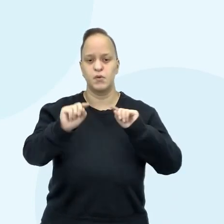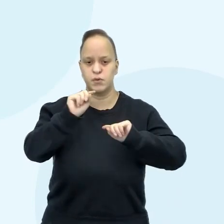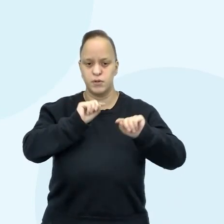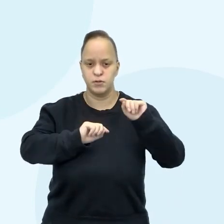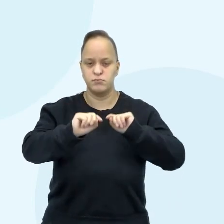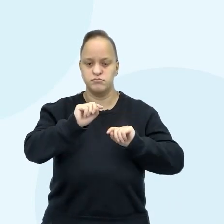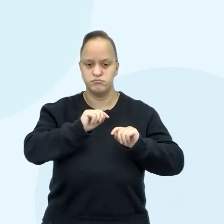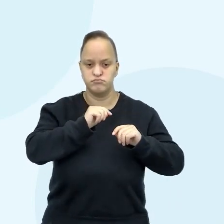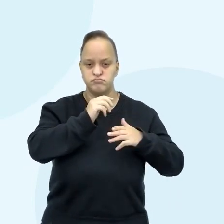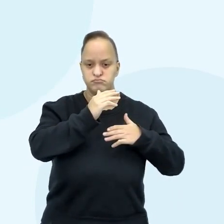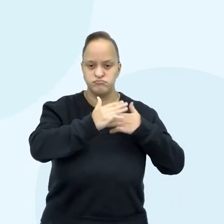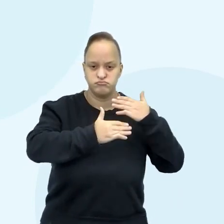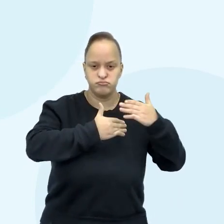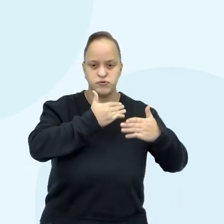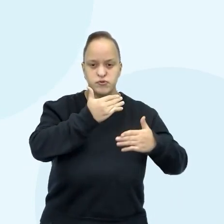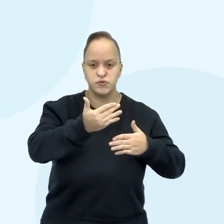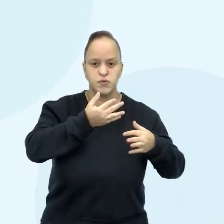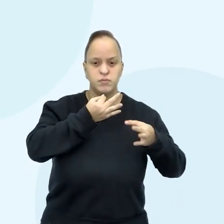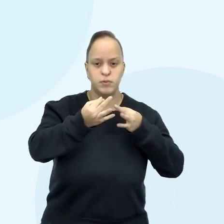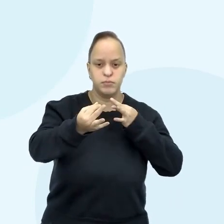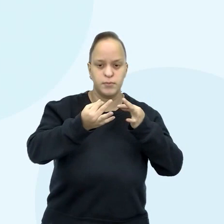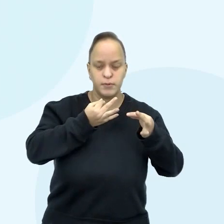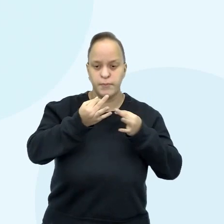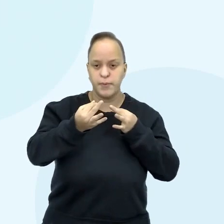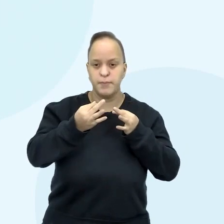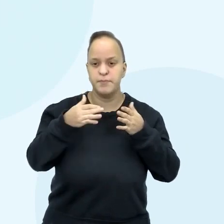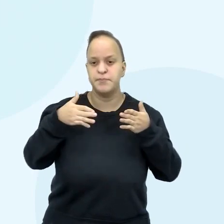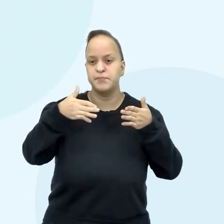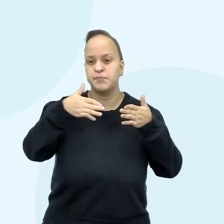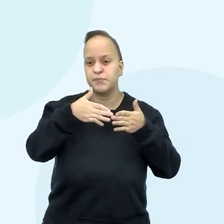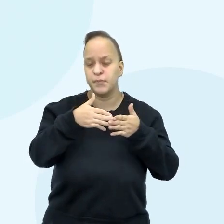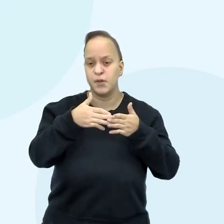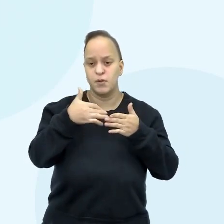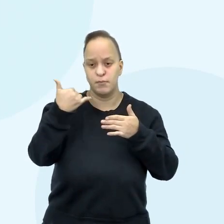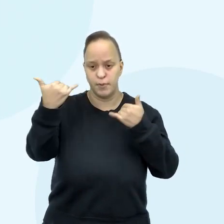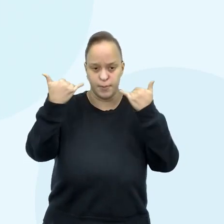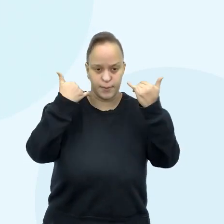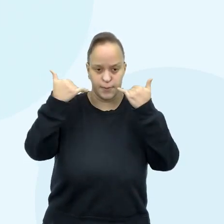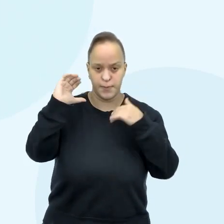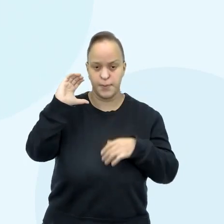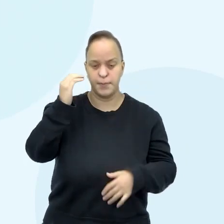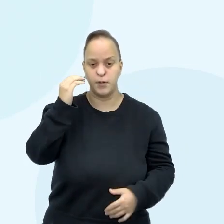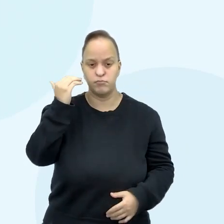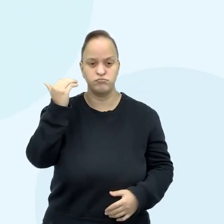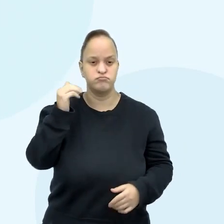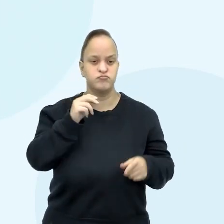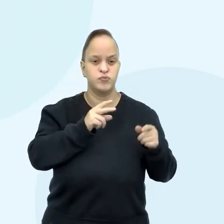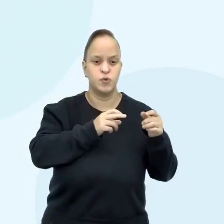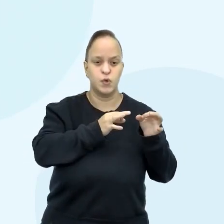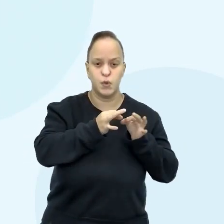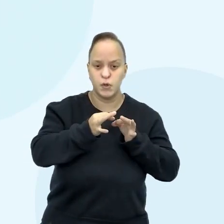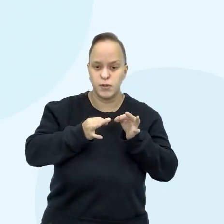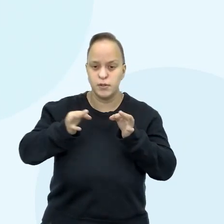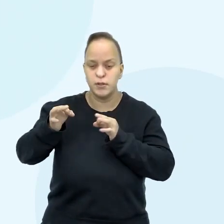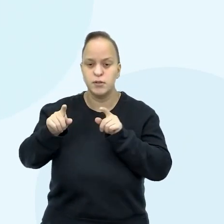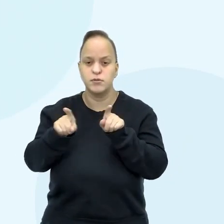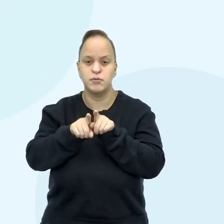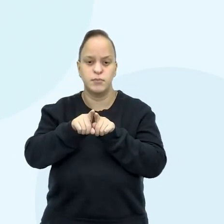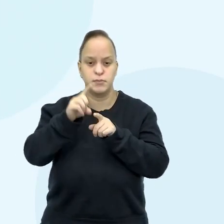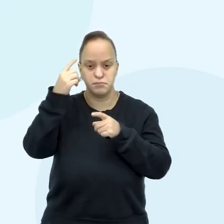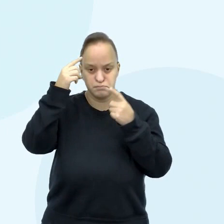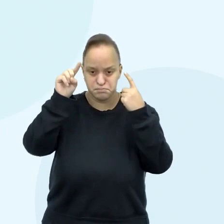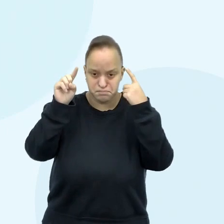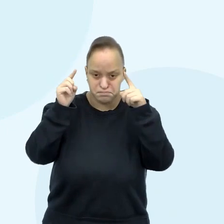formular, negociar e defender ideias, pontos de vista e decisões comuns que respeitem e promovam os